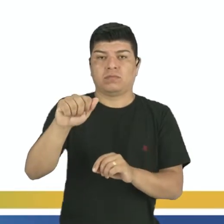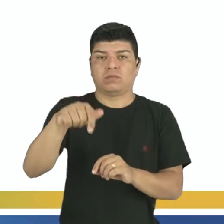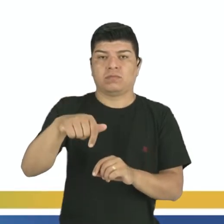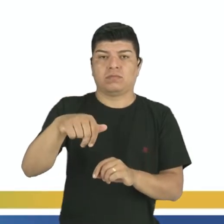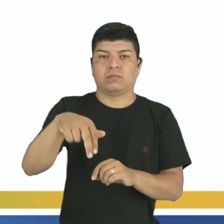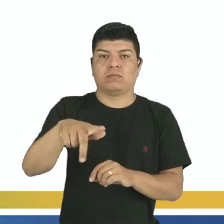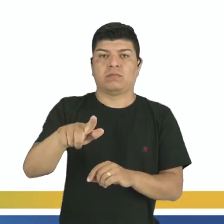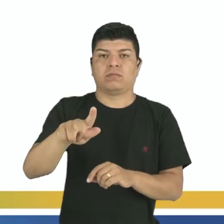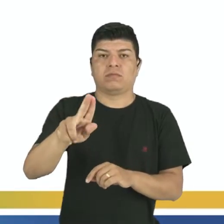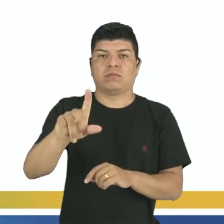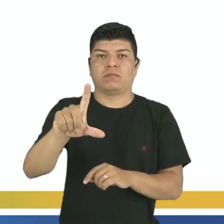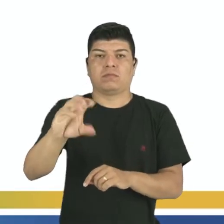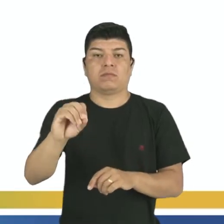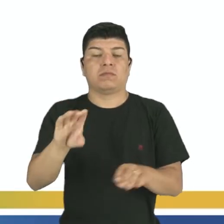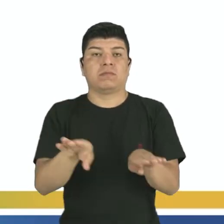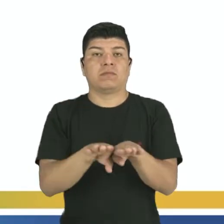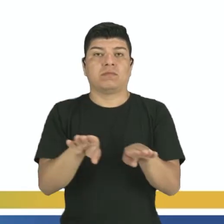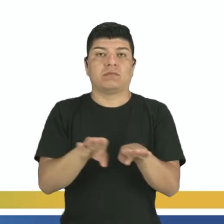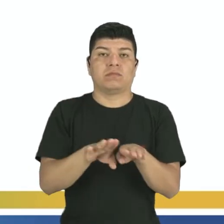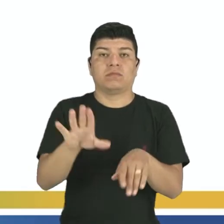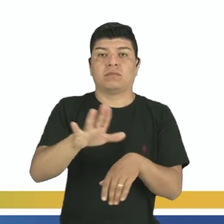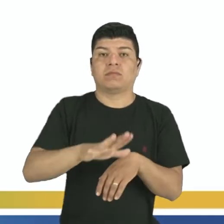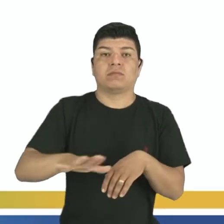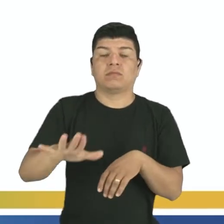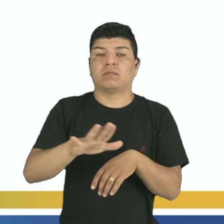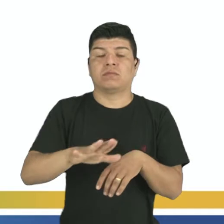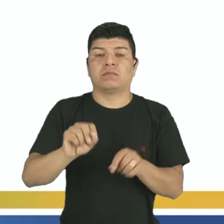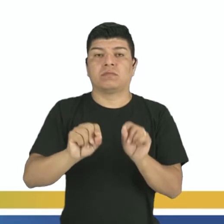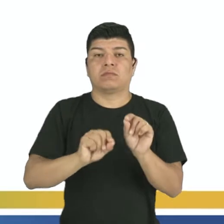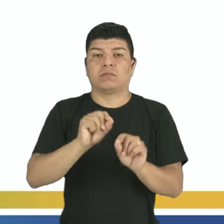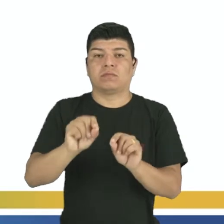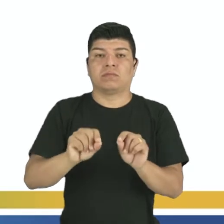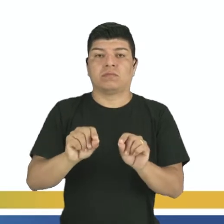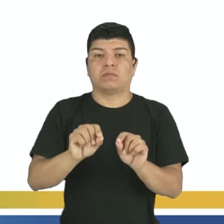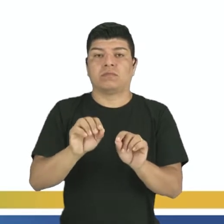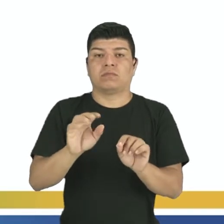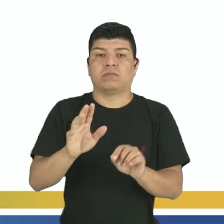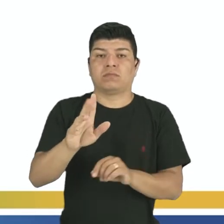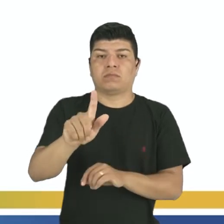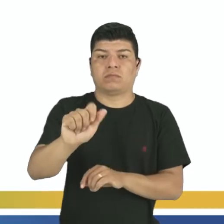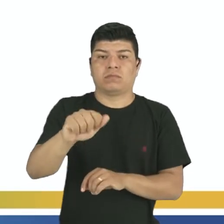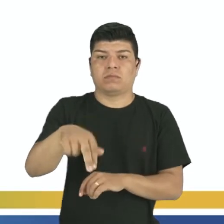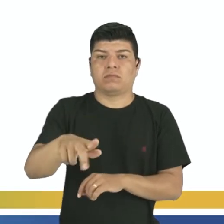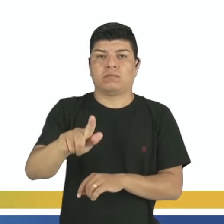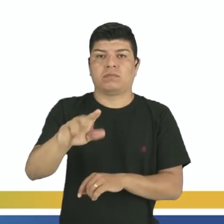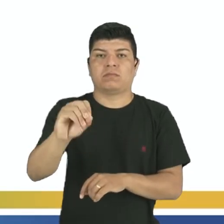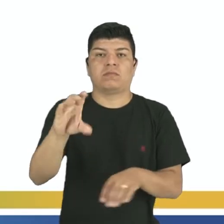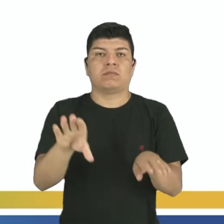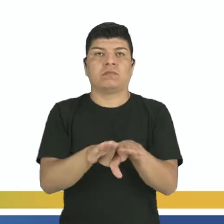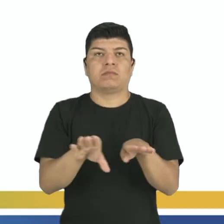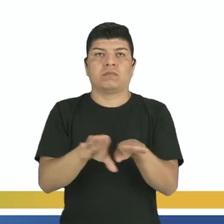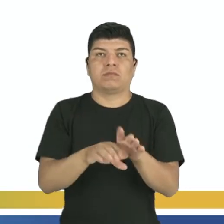fazer classificação, ora se baseando pelos lados, ora se baseando pelos ângulos. Vamos lá?